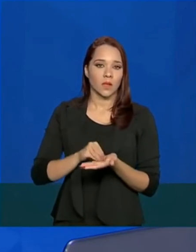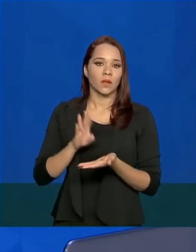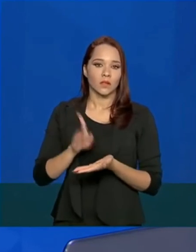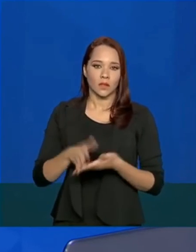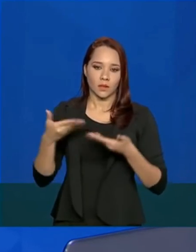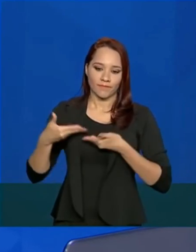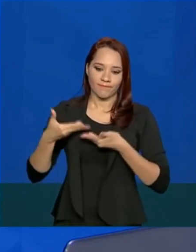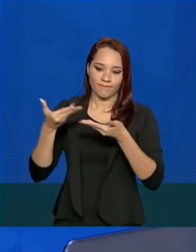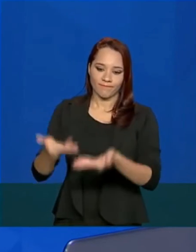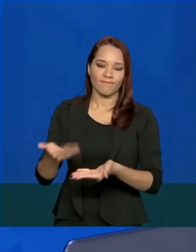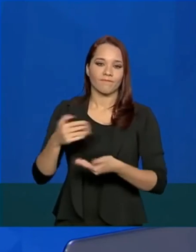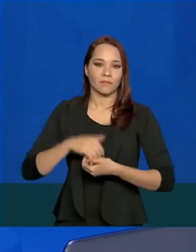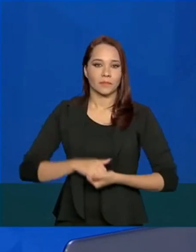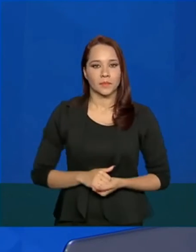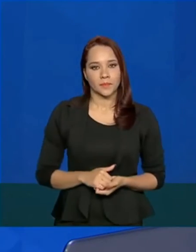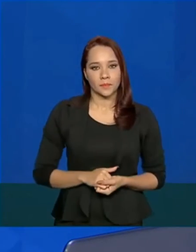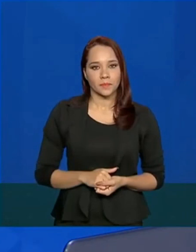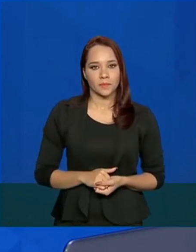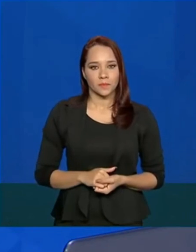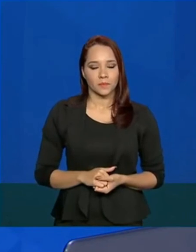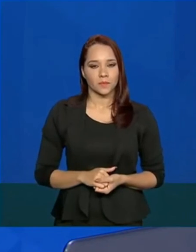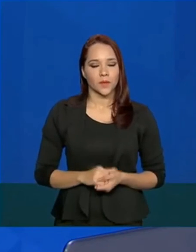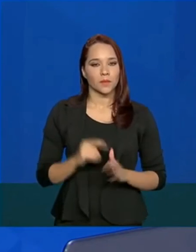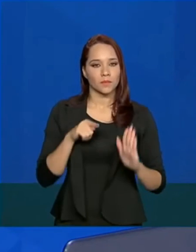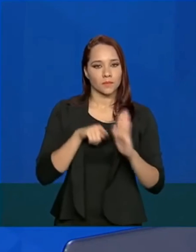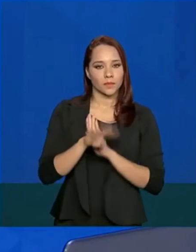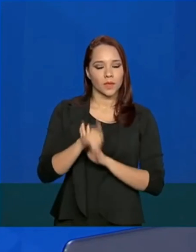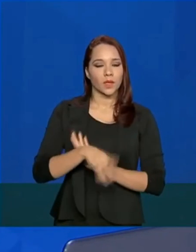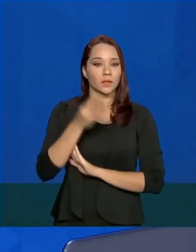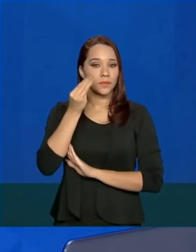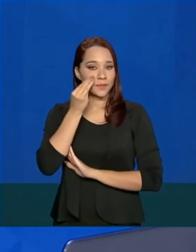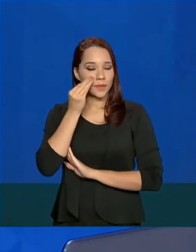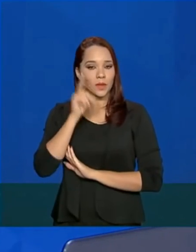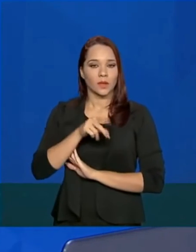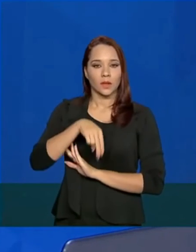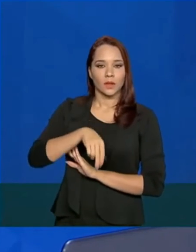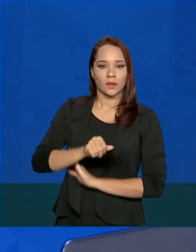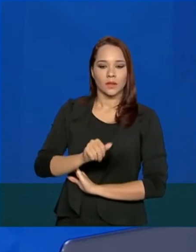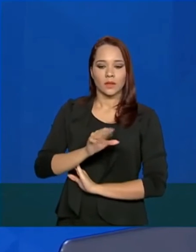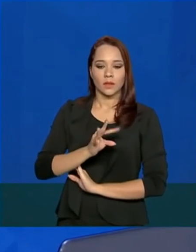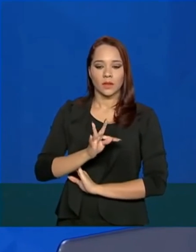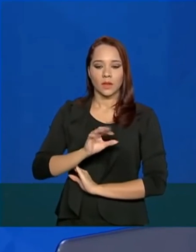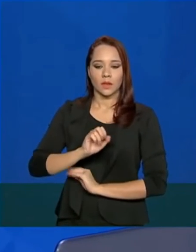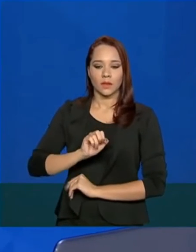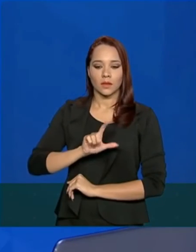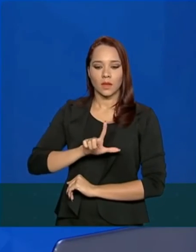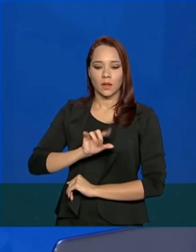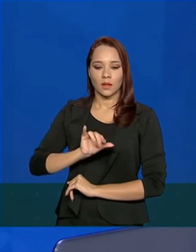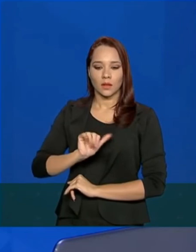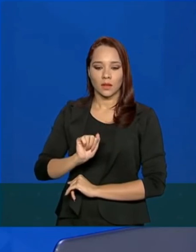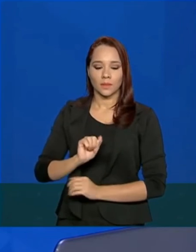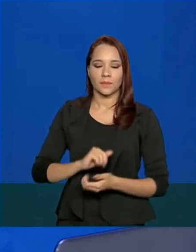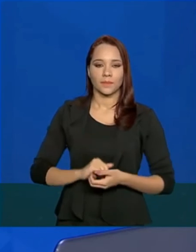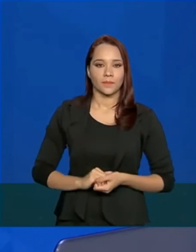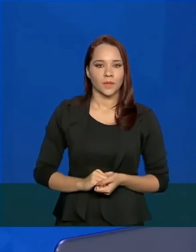à disposição na assessoria de imprensa. A pergunta é sobre testes, é da Natália André, da CNN Brasil.